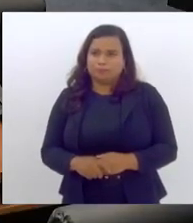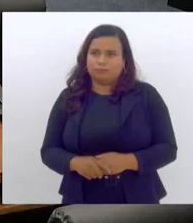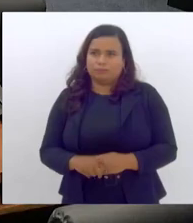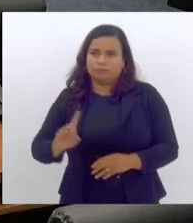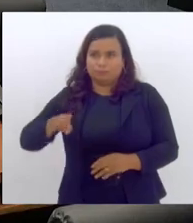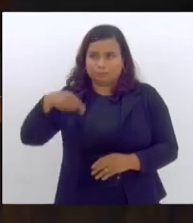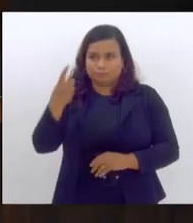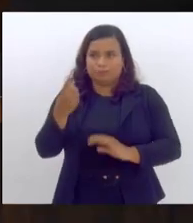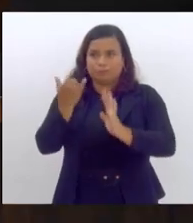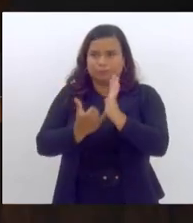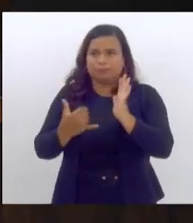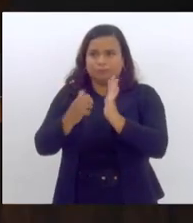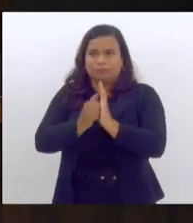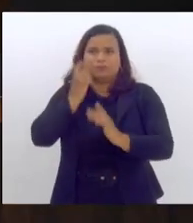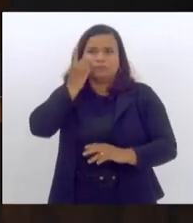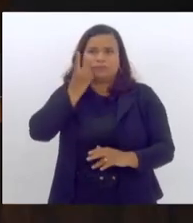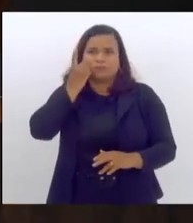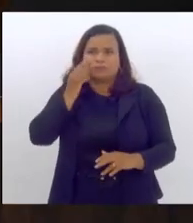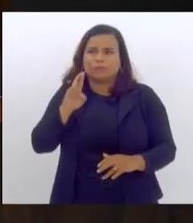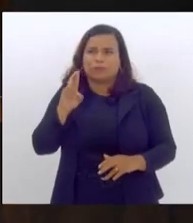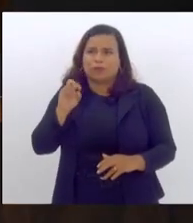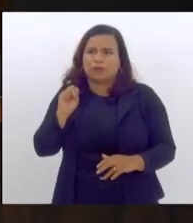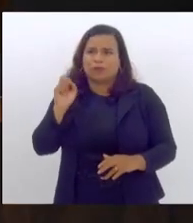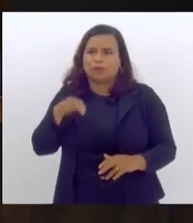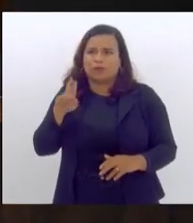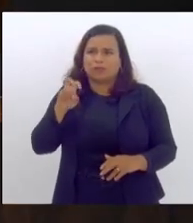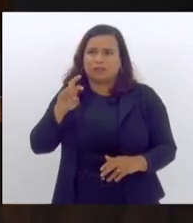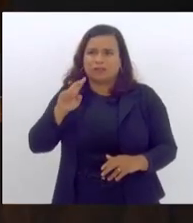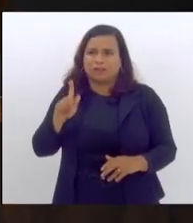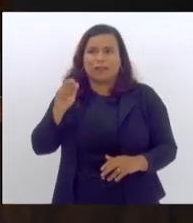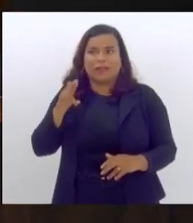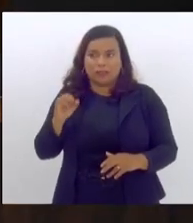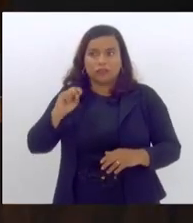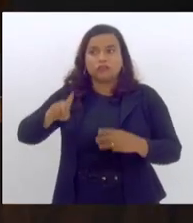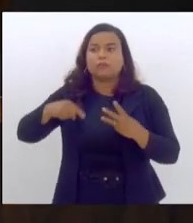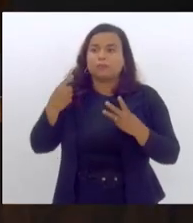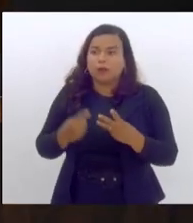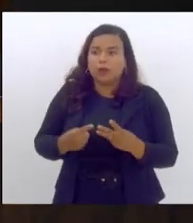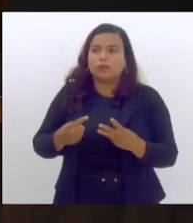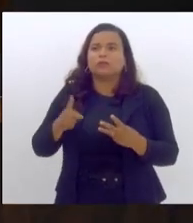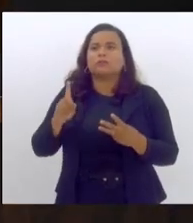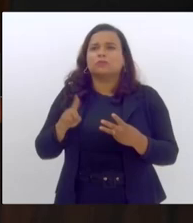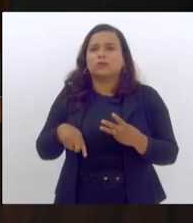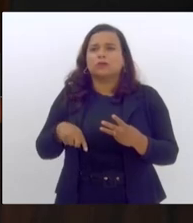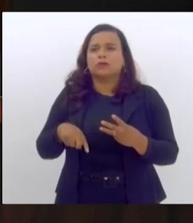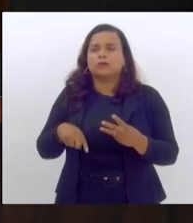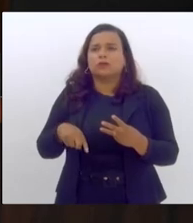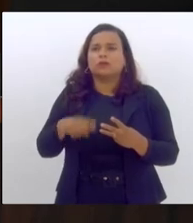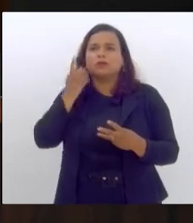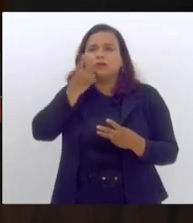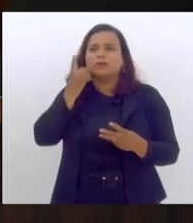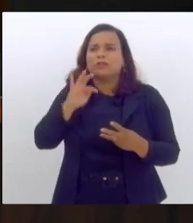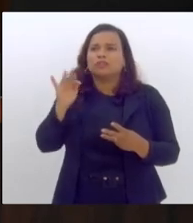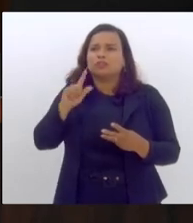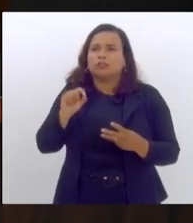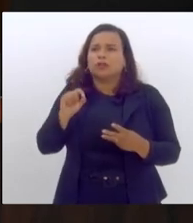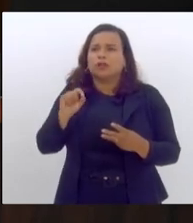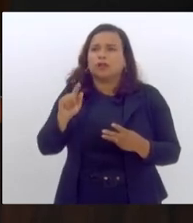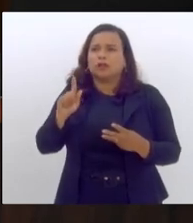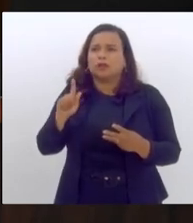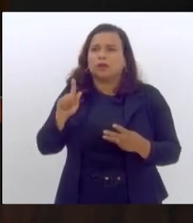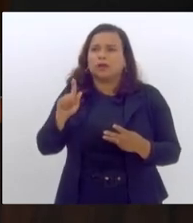Próximo orador inscrito é o nobre deputado Rosenberg Reis. Não se encontrando presente, próximo orador inscrito é o nobre deputado Tiago